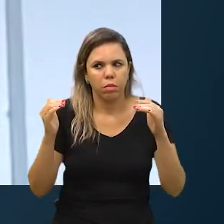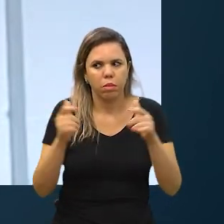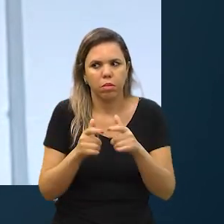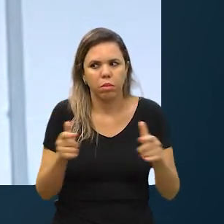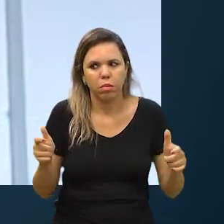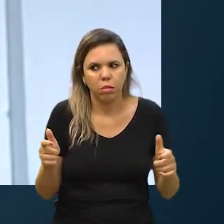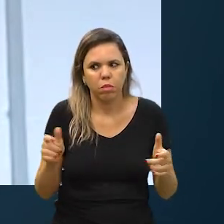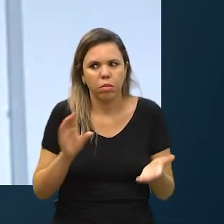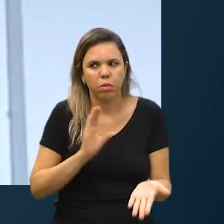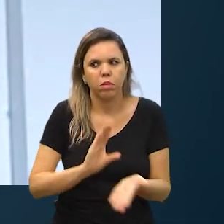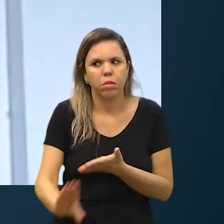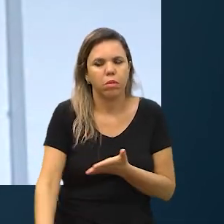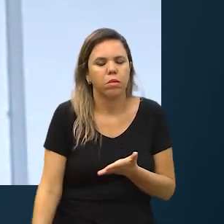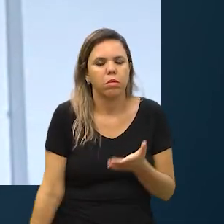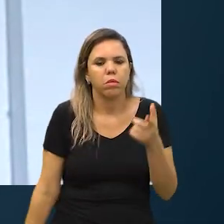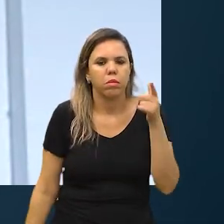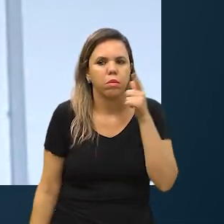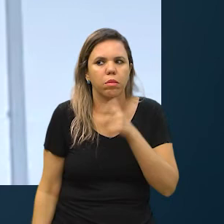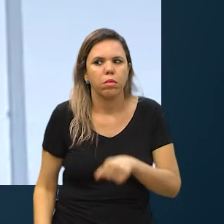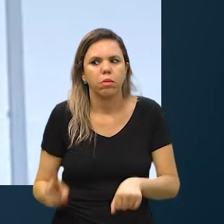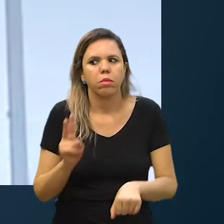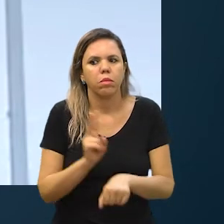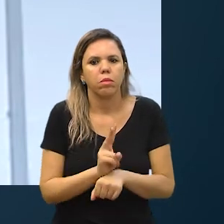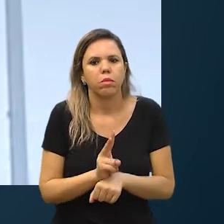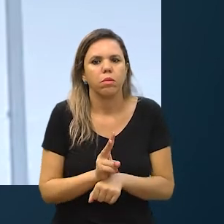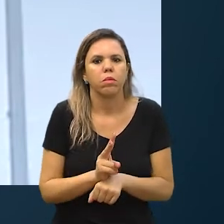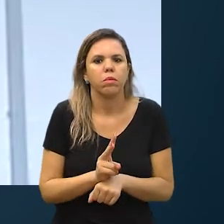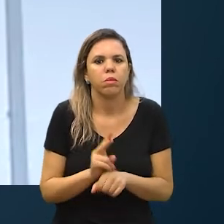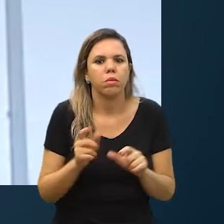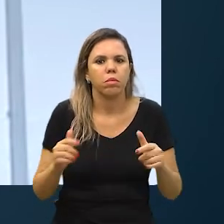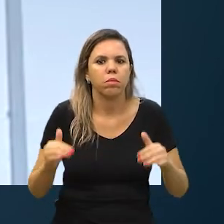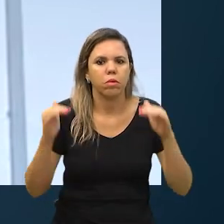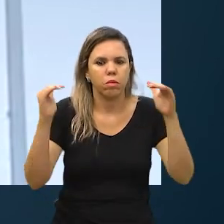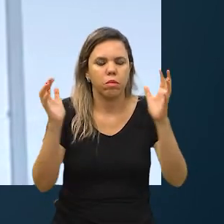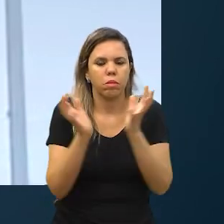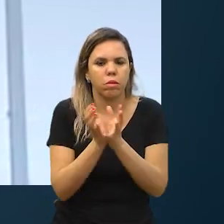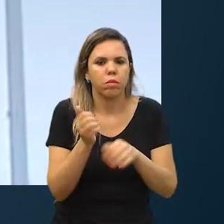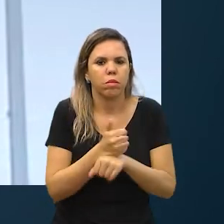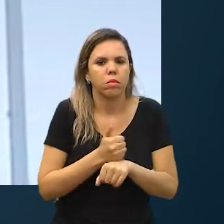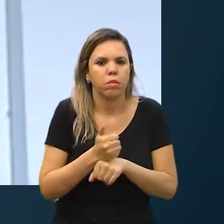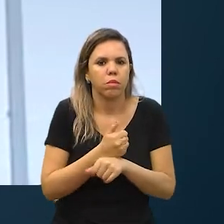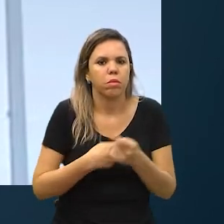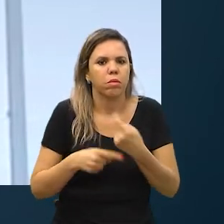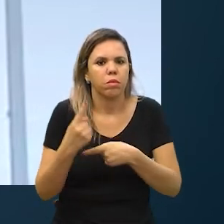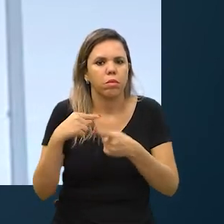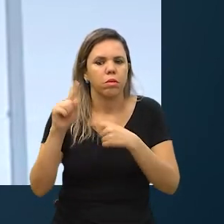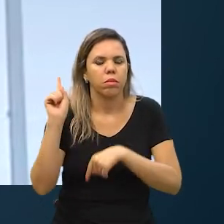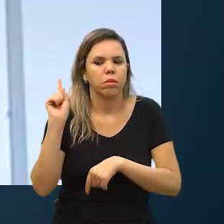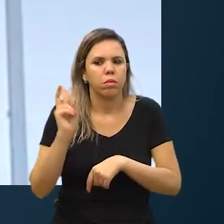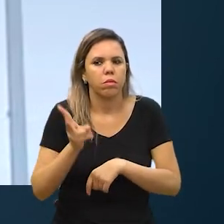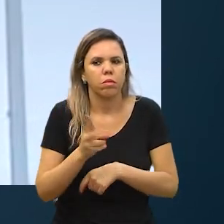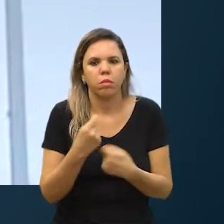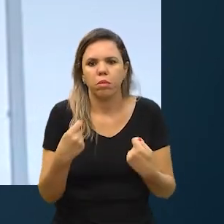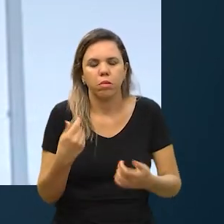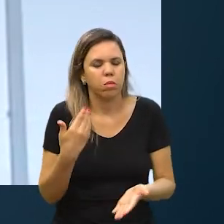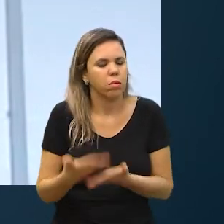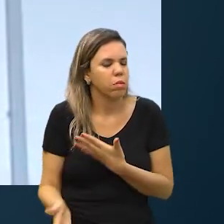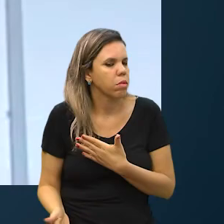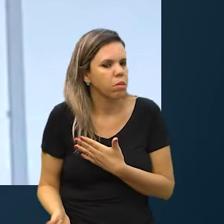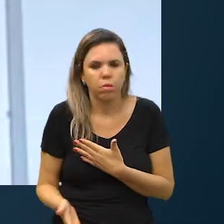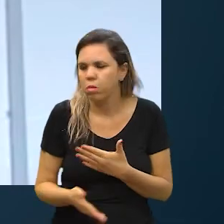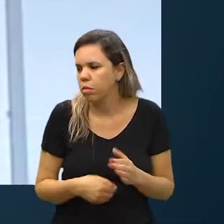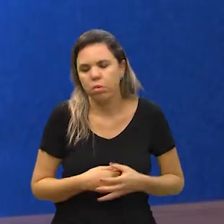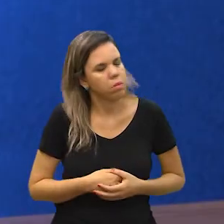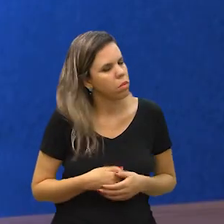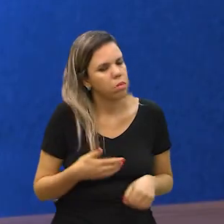máximo rodadas e investimento. Então a gente conseguiu preservar o cap table, conseguiu crescer a equipe e escalar o negócio sem precisar perder